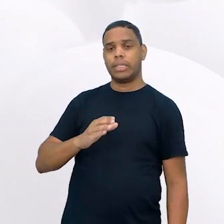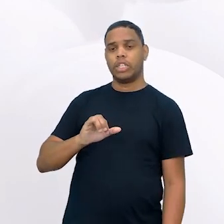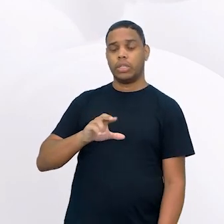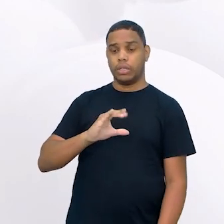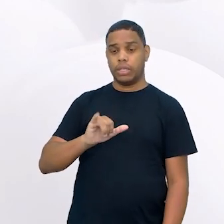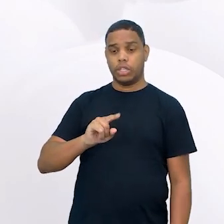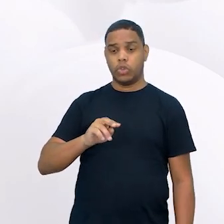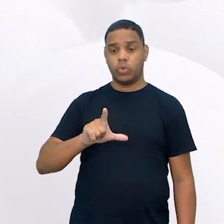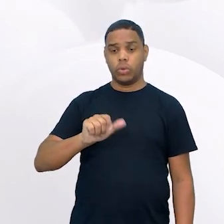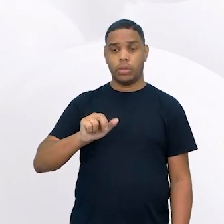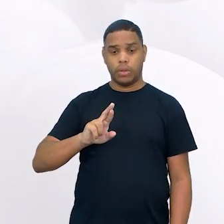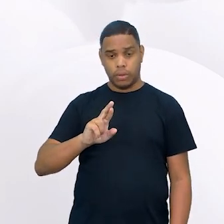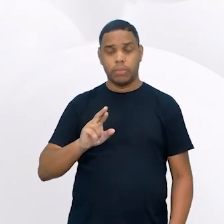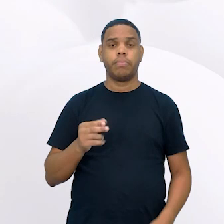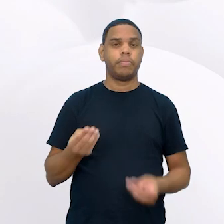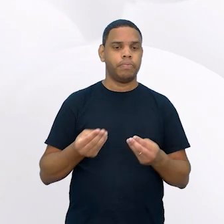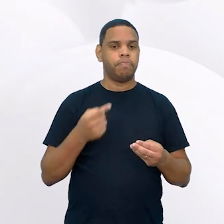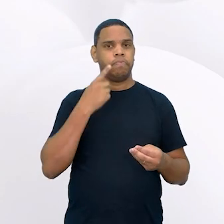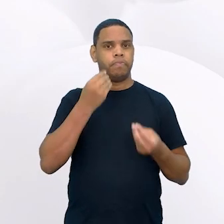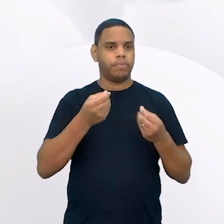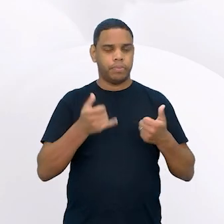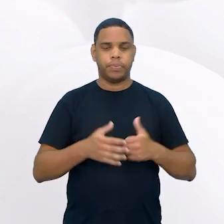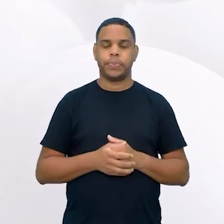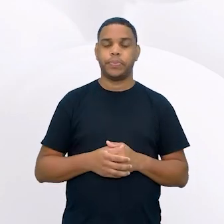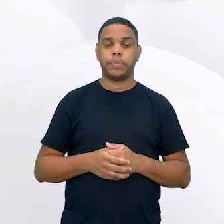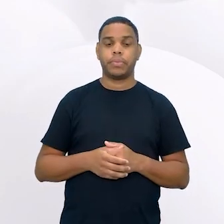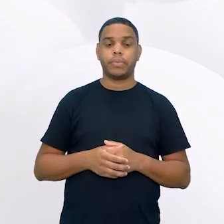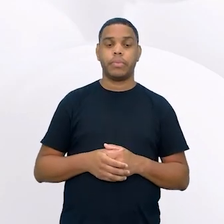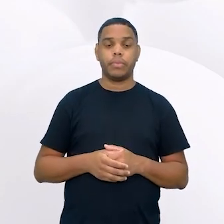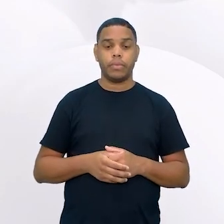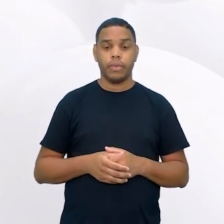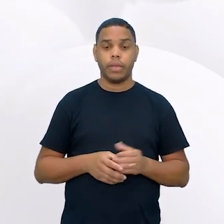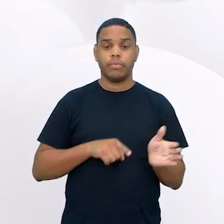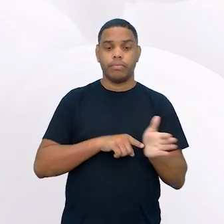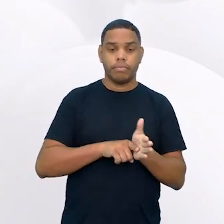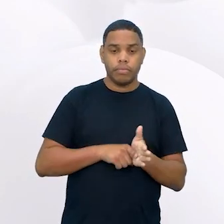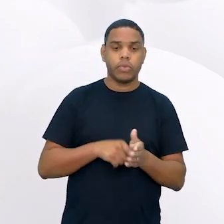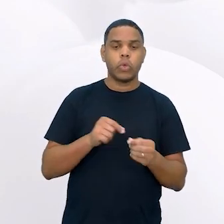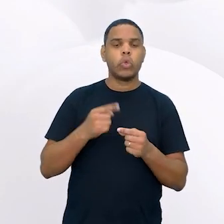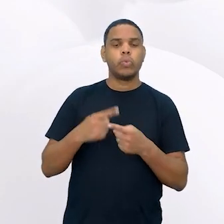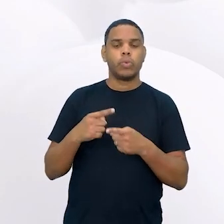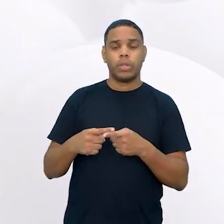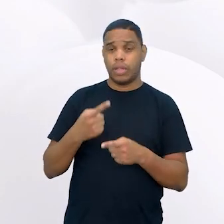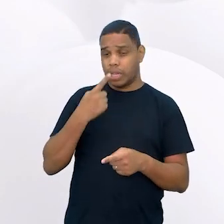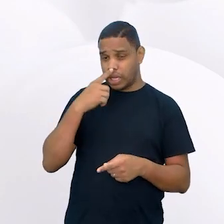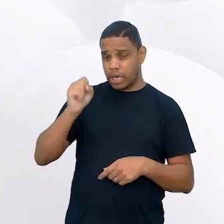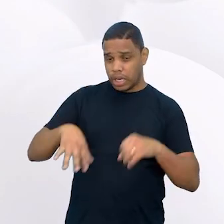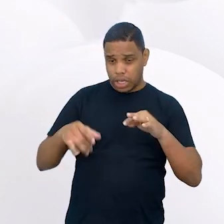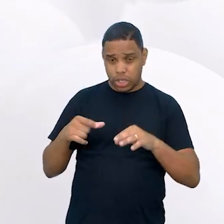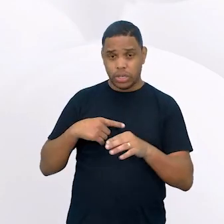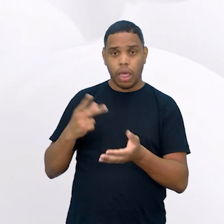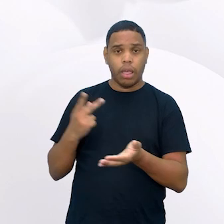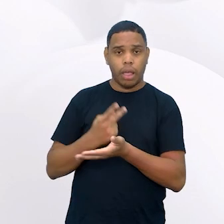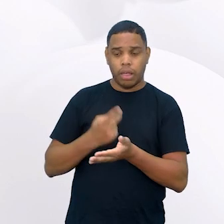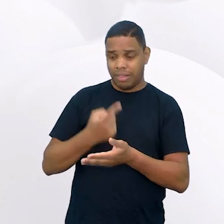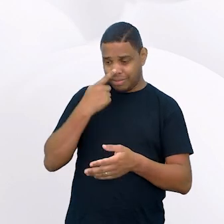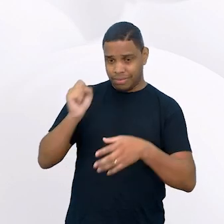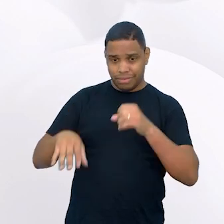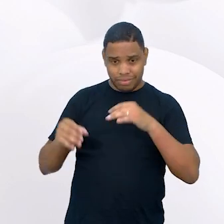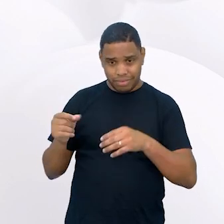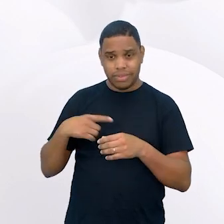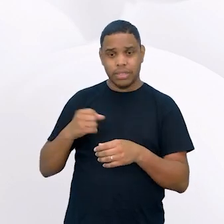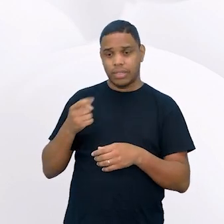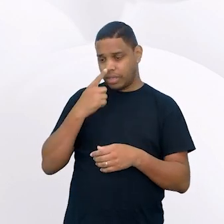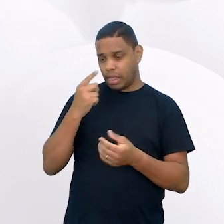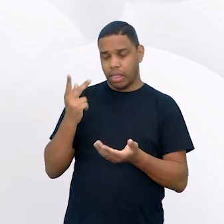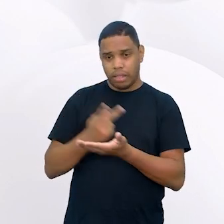pode tratar de maneira linear ou circular. Explorar esse fato de que o lixo é um erro de design, né? Se alguma coisa é